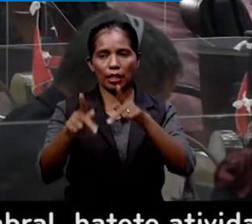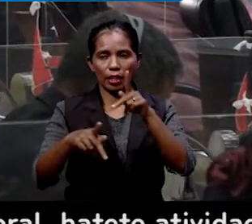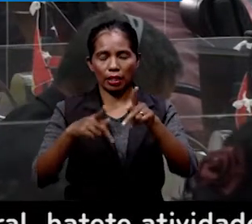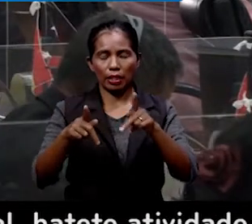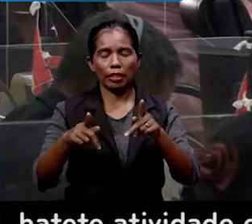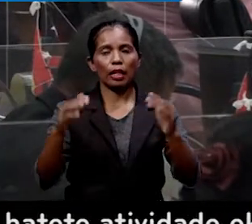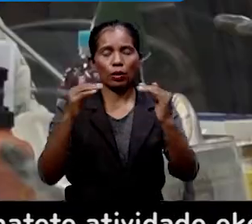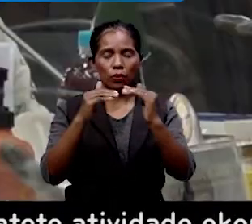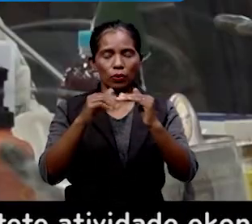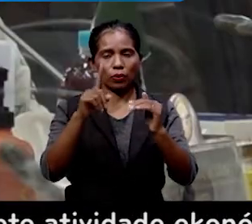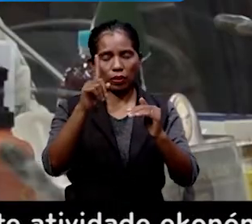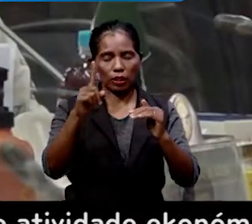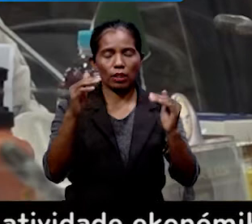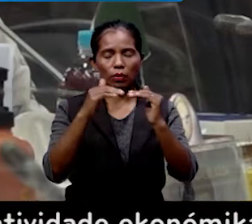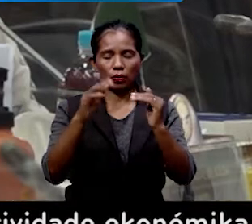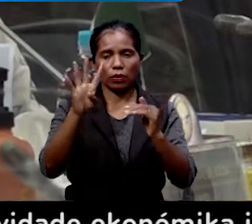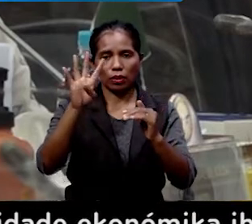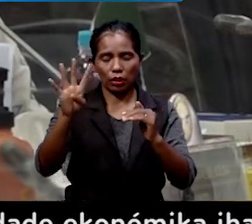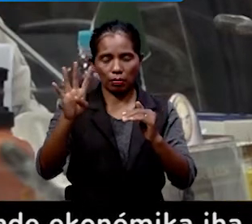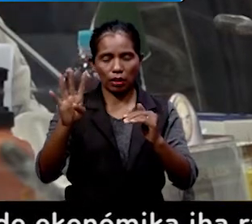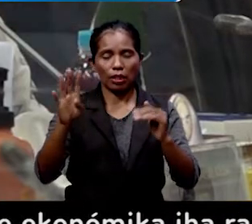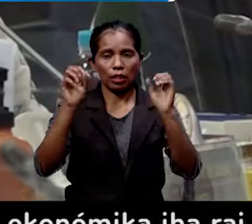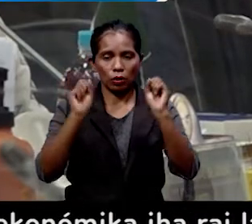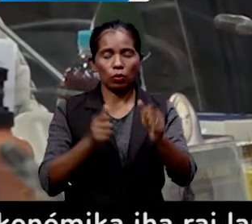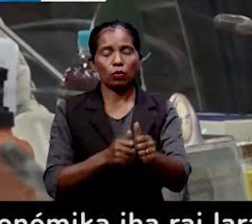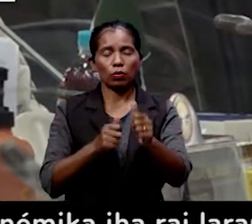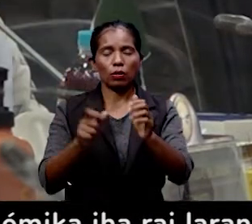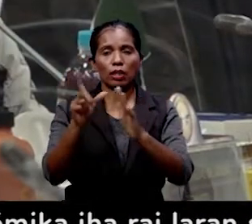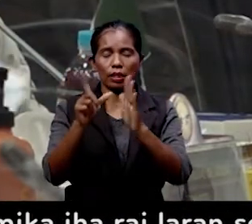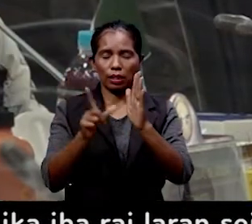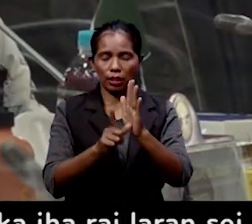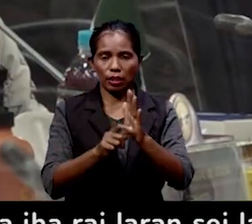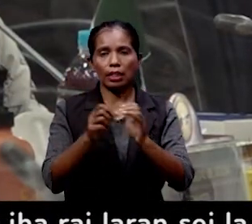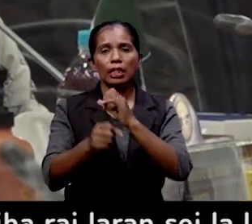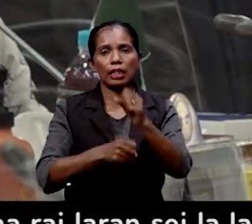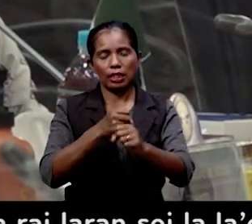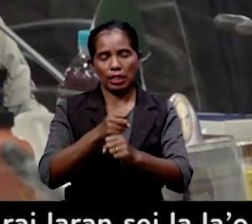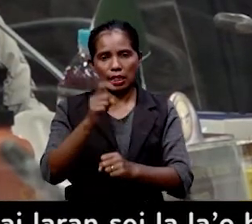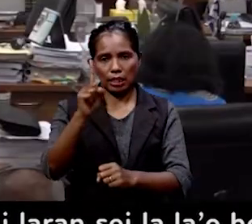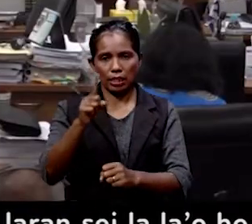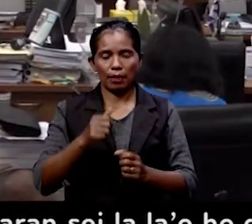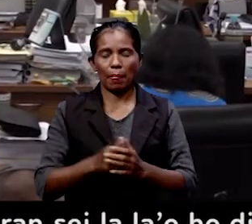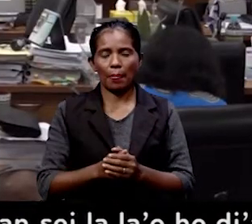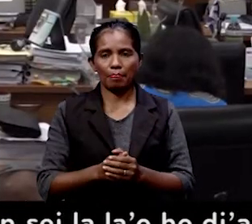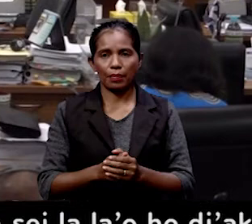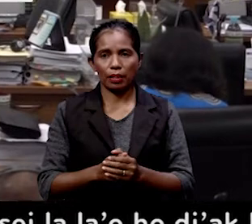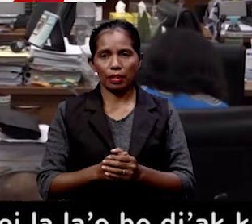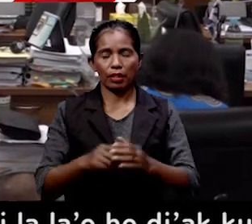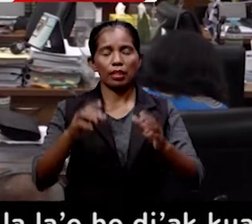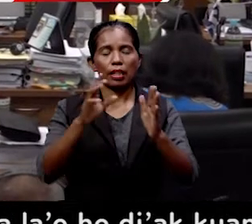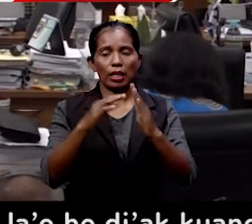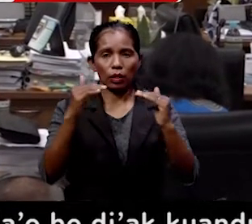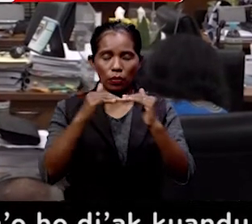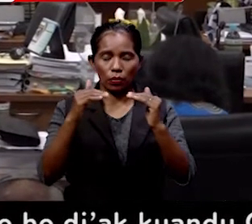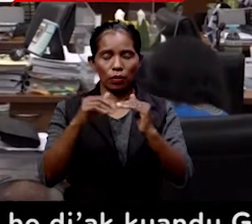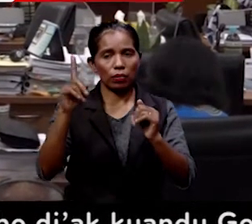Legislativo Lima, no Sessão Legislativa Ida, Dura, to Tinan Ida. Cada sessão legislativa Ida,